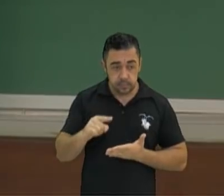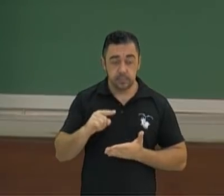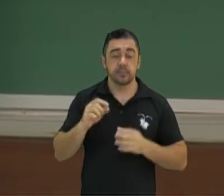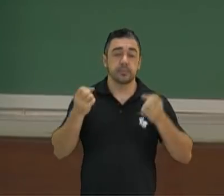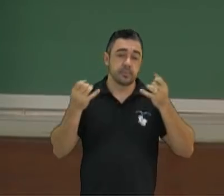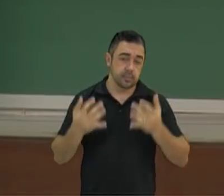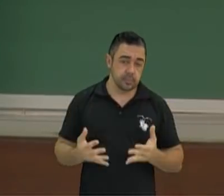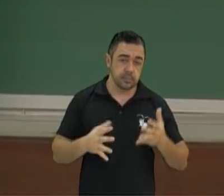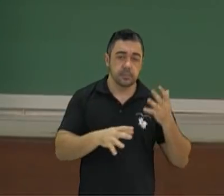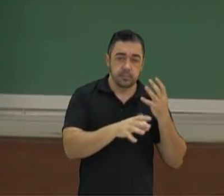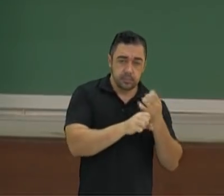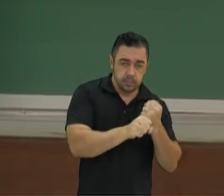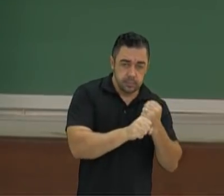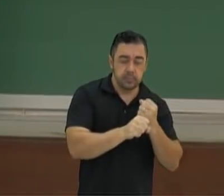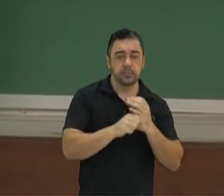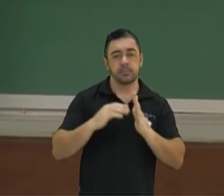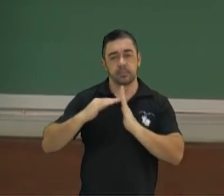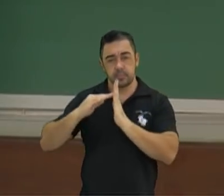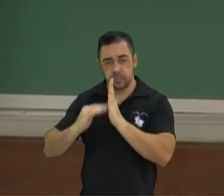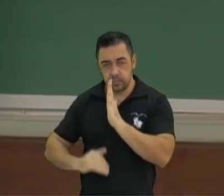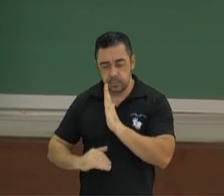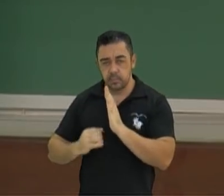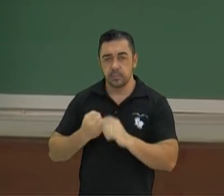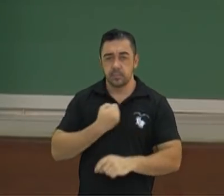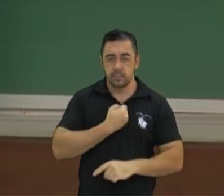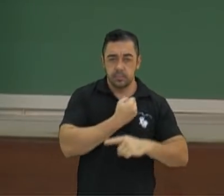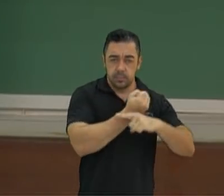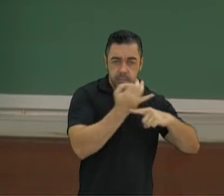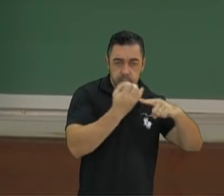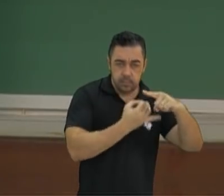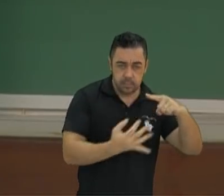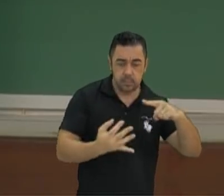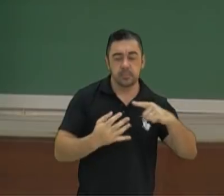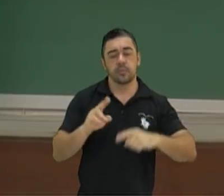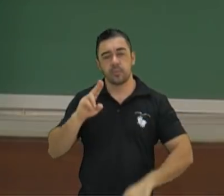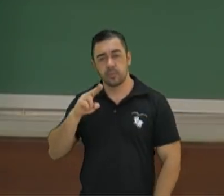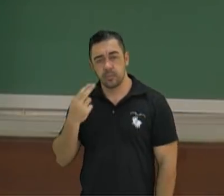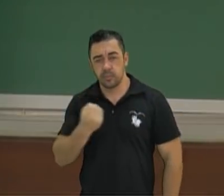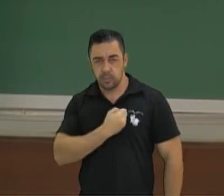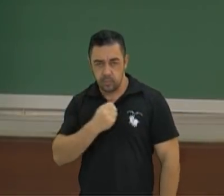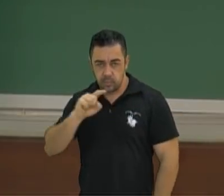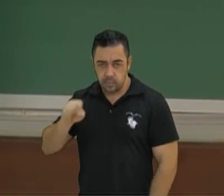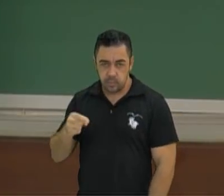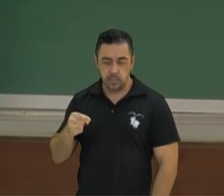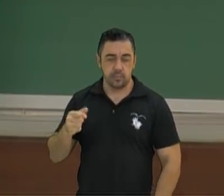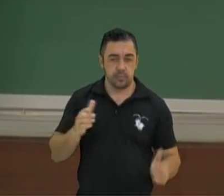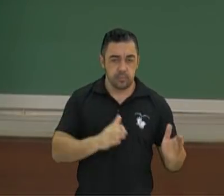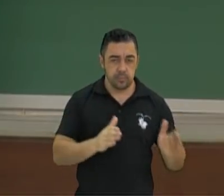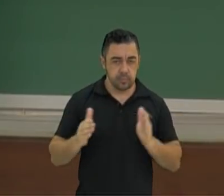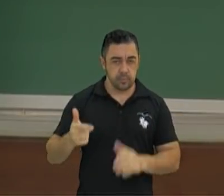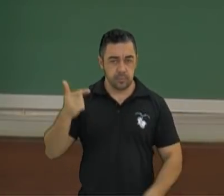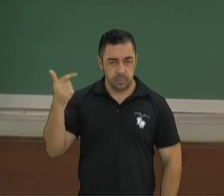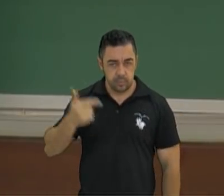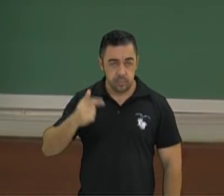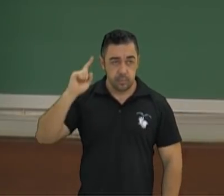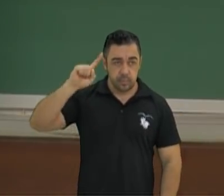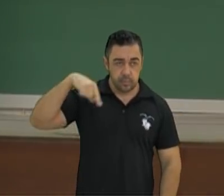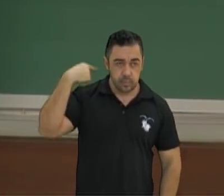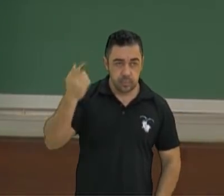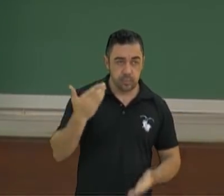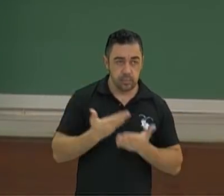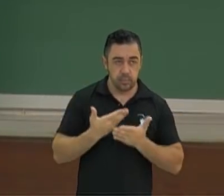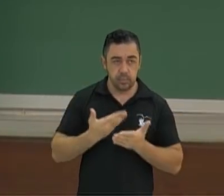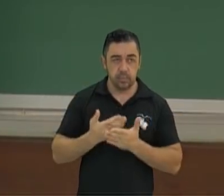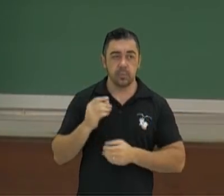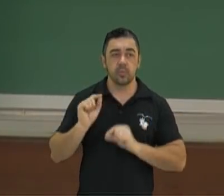falamos sobre a adição e a subtração de números racionais, parte 2. Na próxima aula,